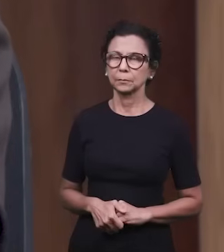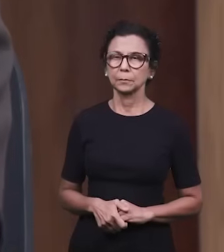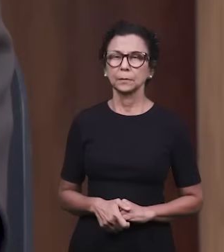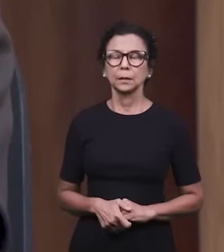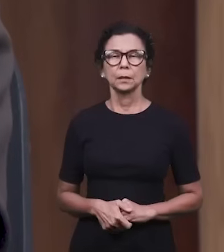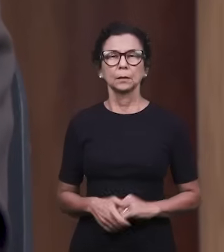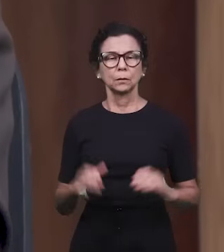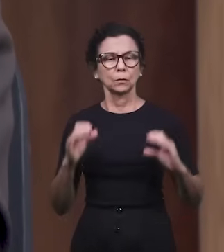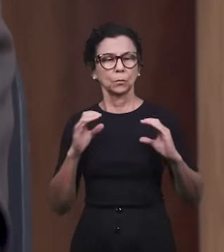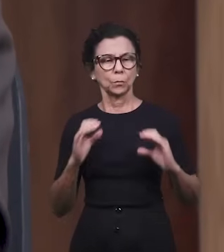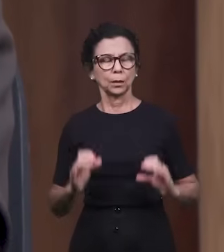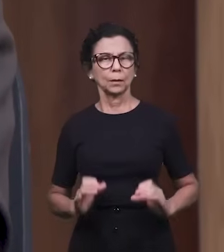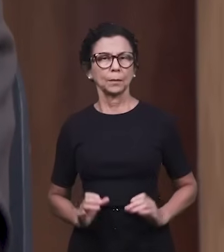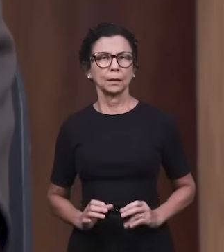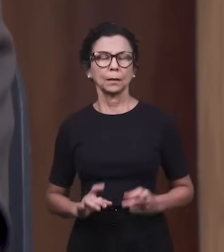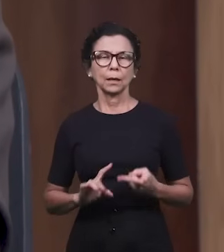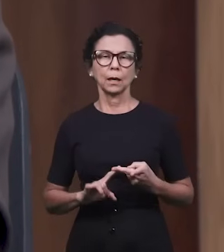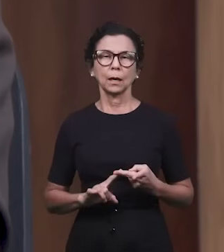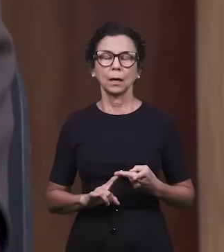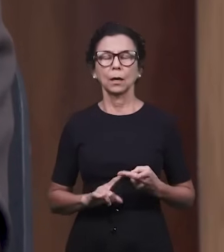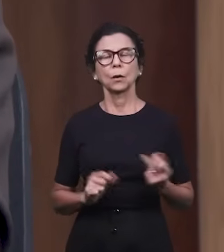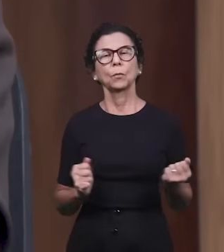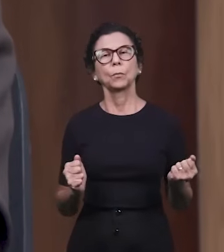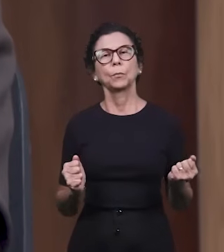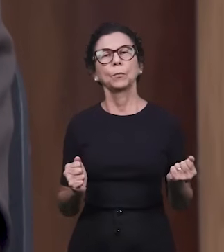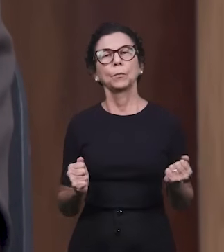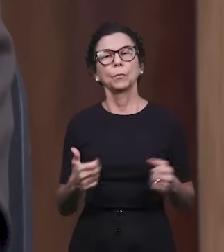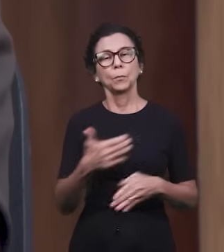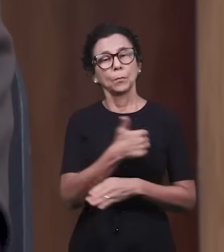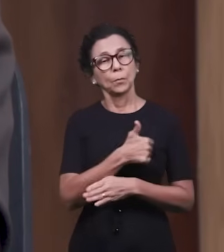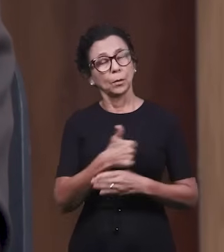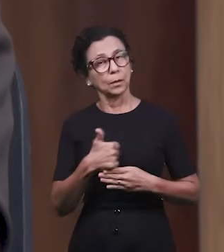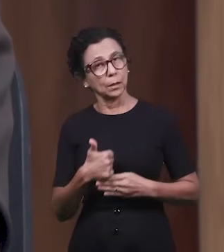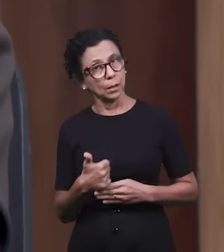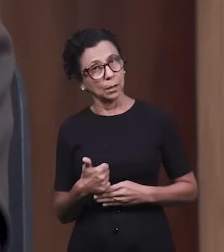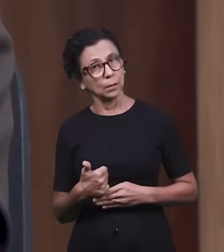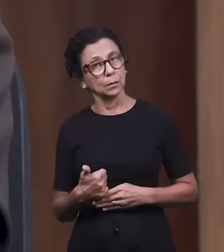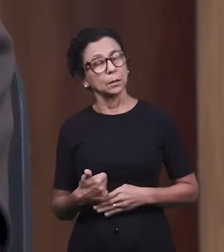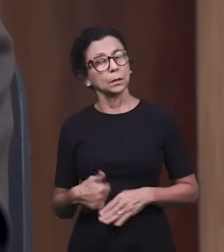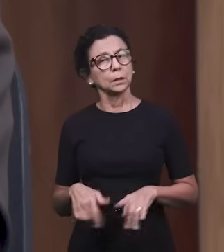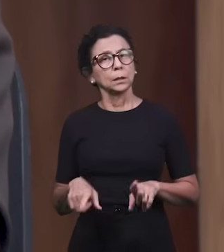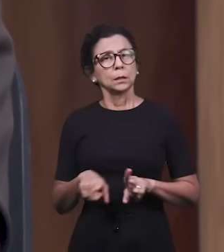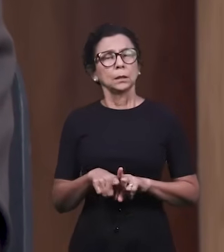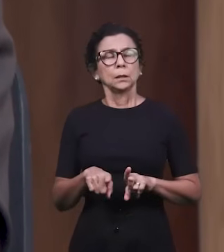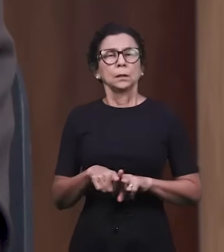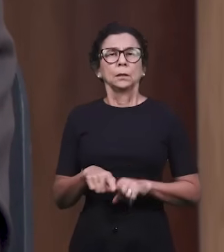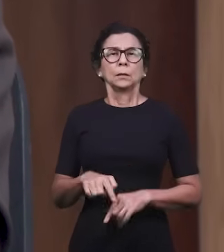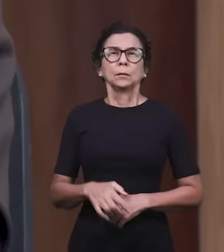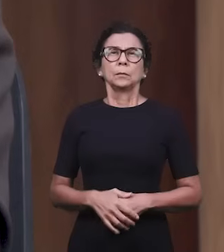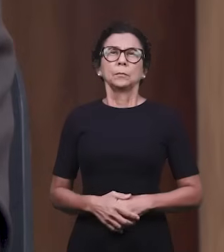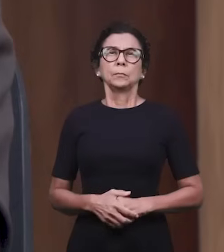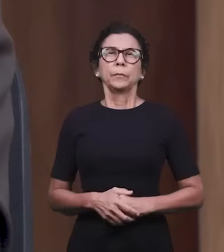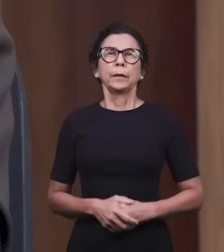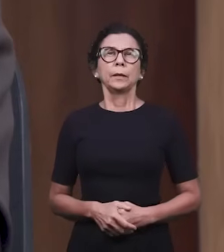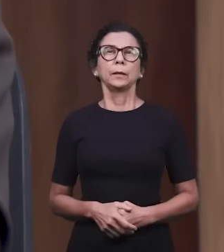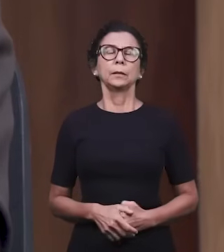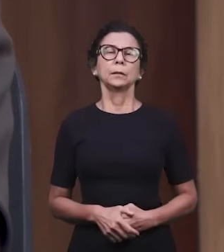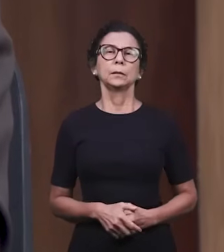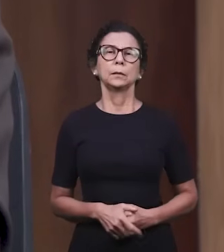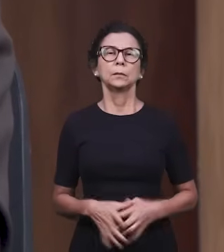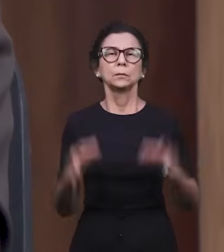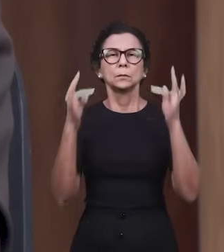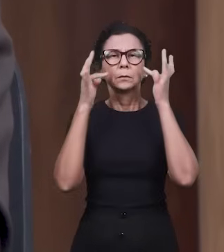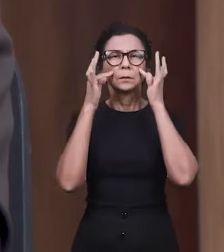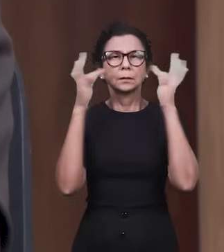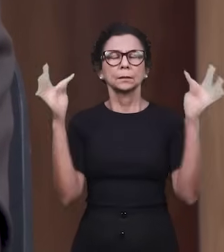na questão comportamental, a questão moral e, digamos assim, até mesmo a postura do